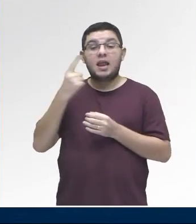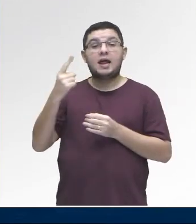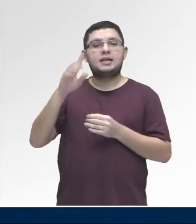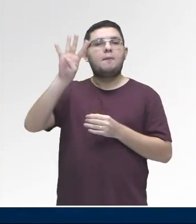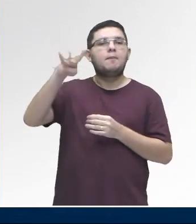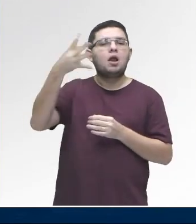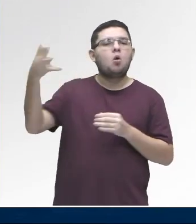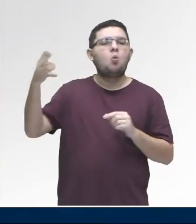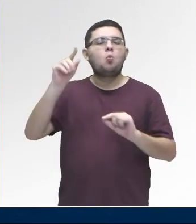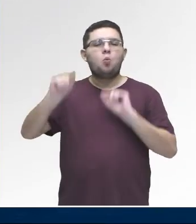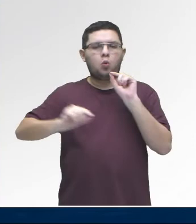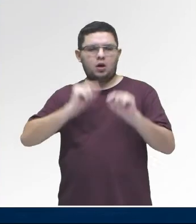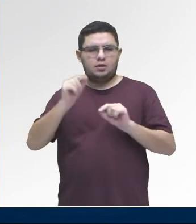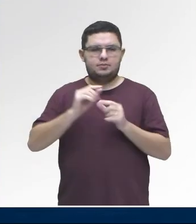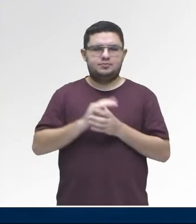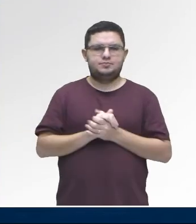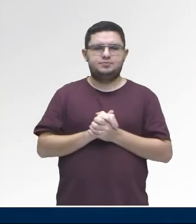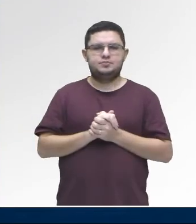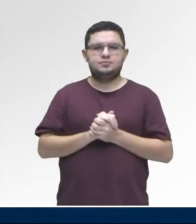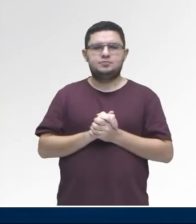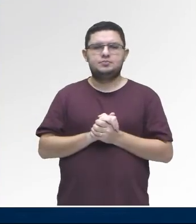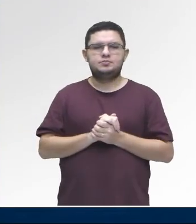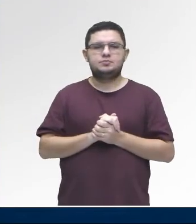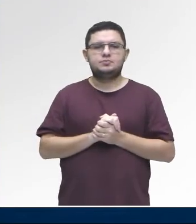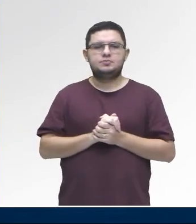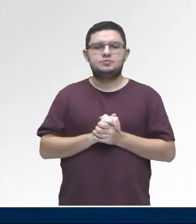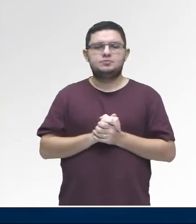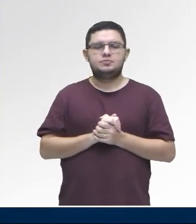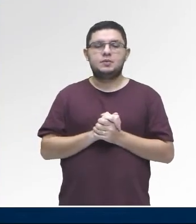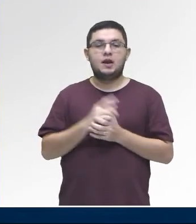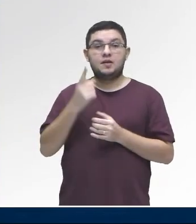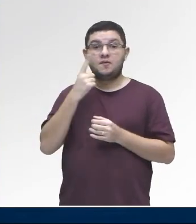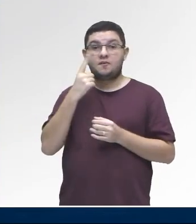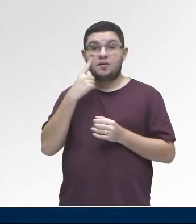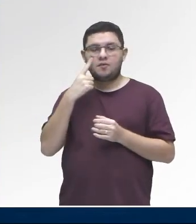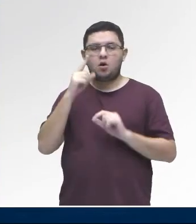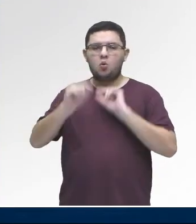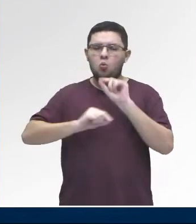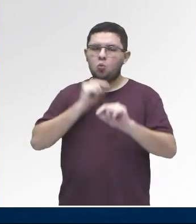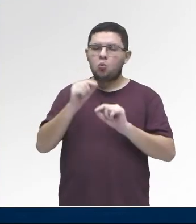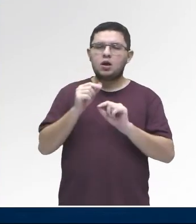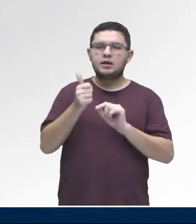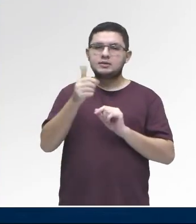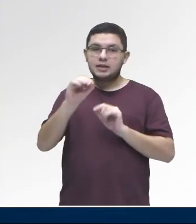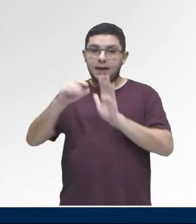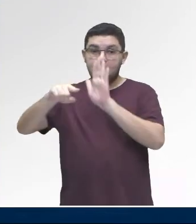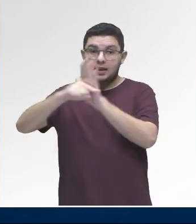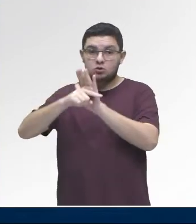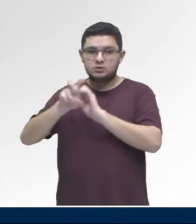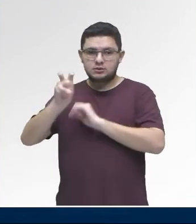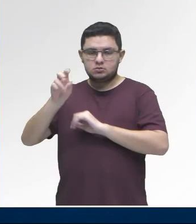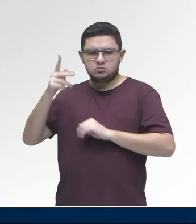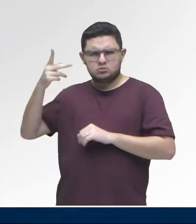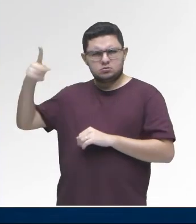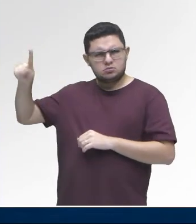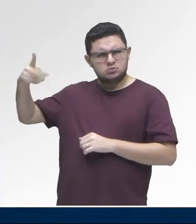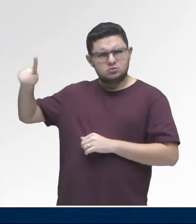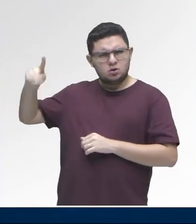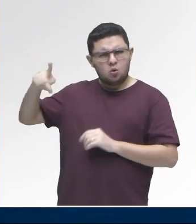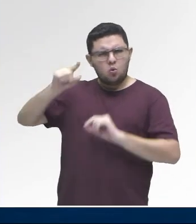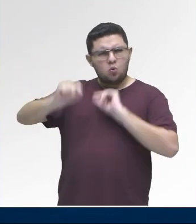vai perceber que a constante de ionização desse ácido